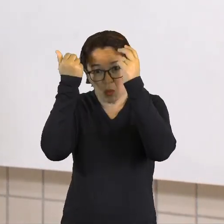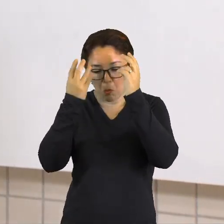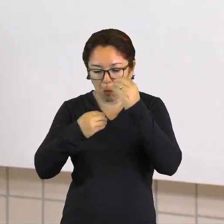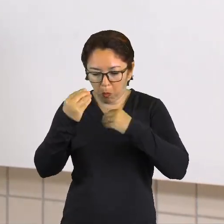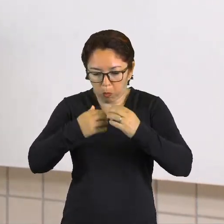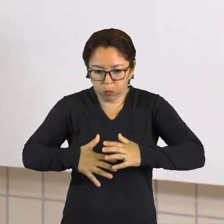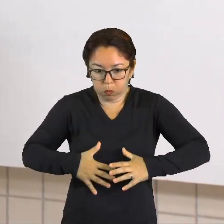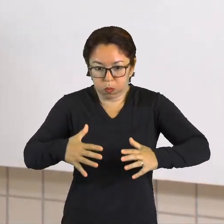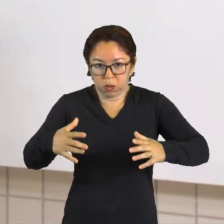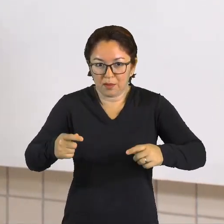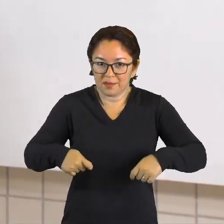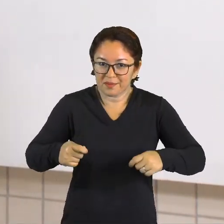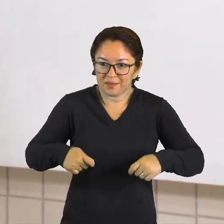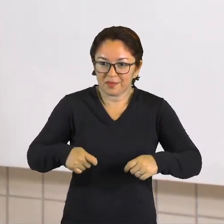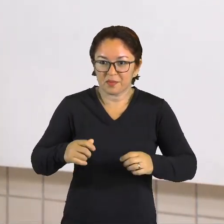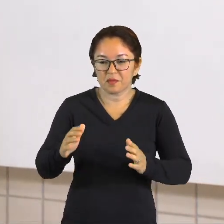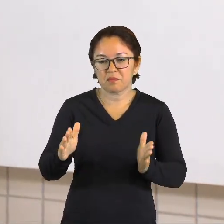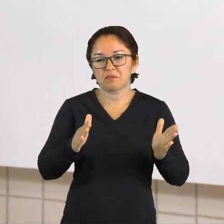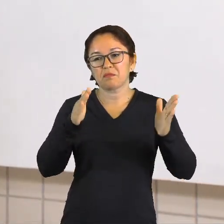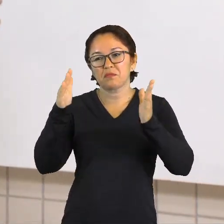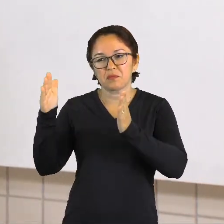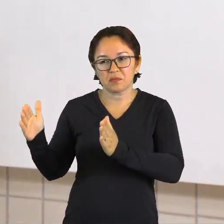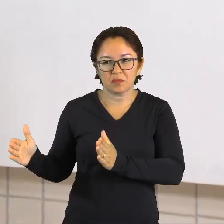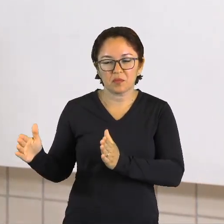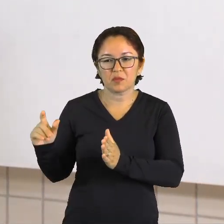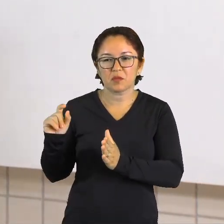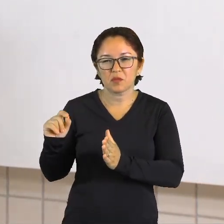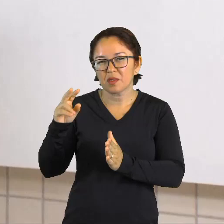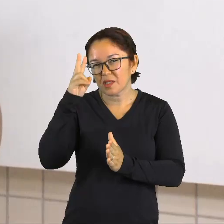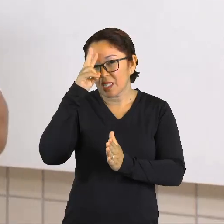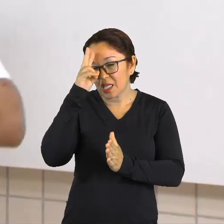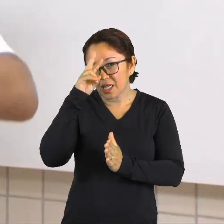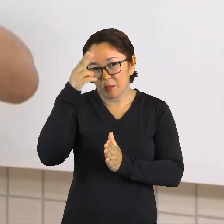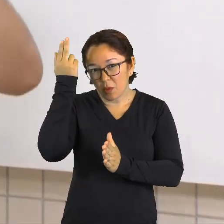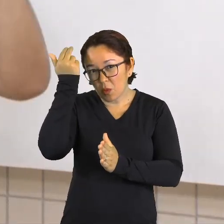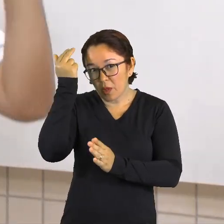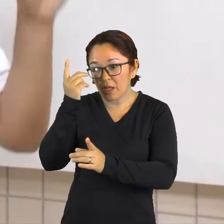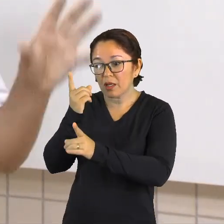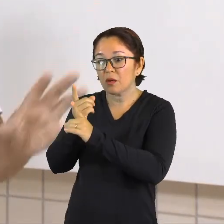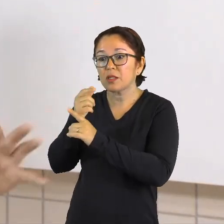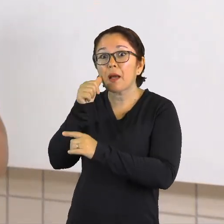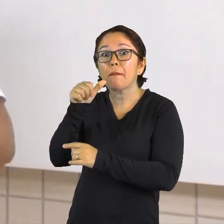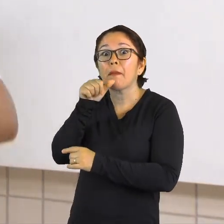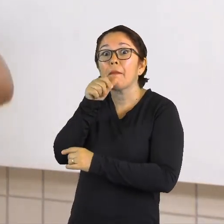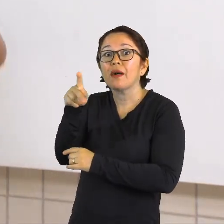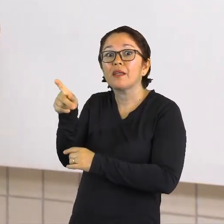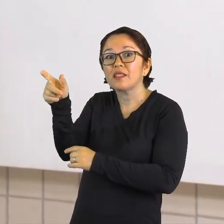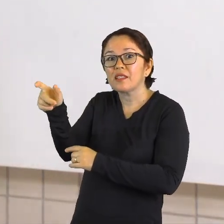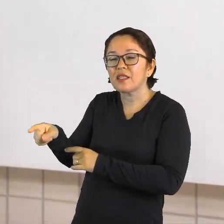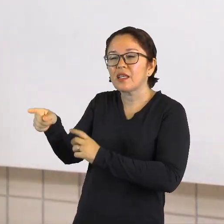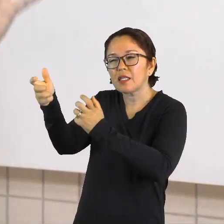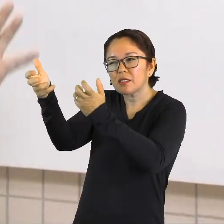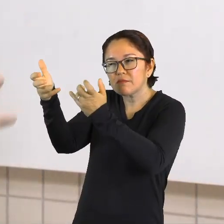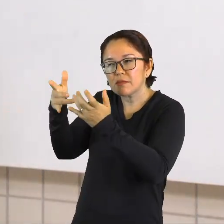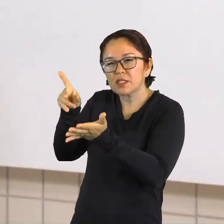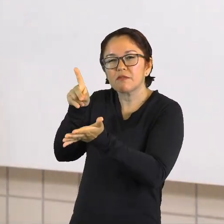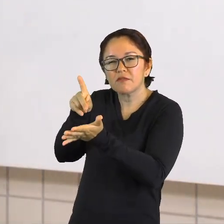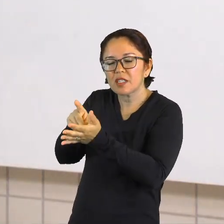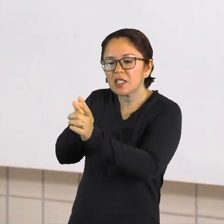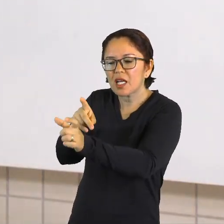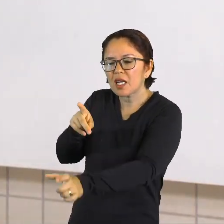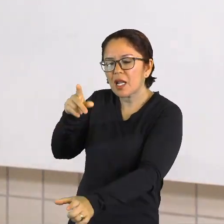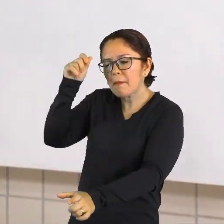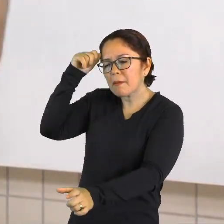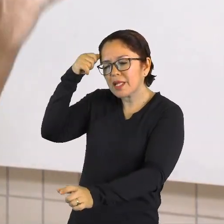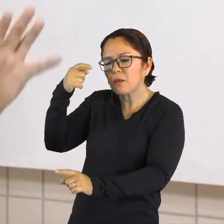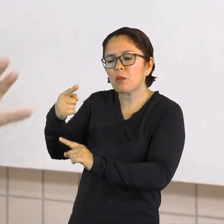pretinho. E depois tem um momento em que ele encontra a mãe dela, e aí a mãe dela explica realmente por que a menina bonita do